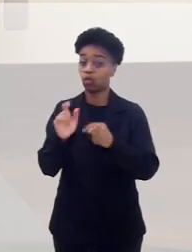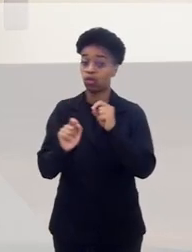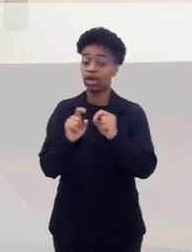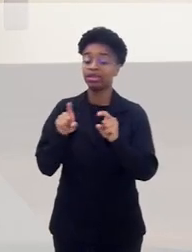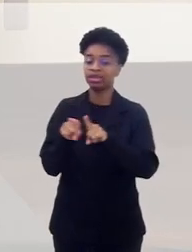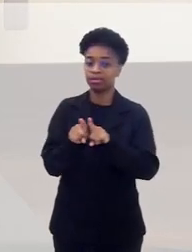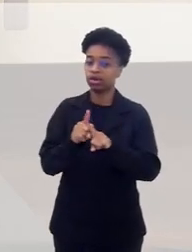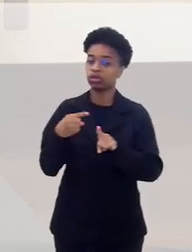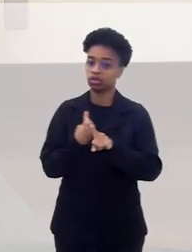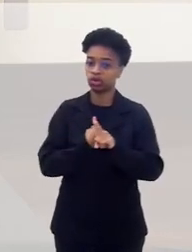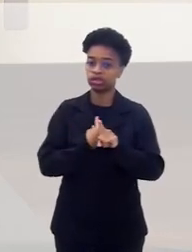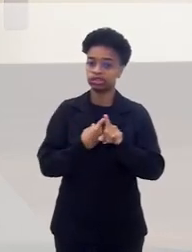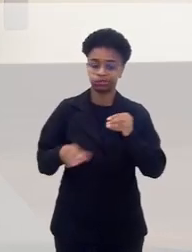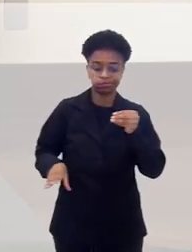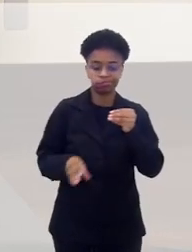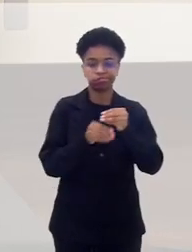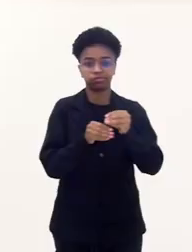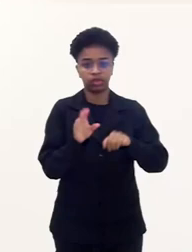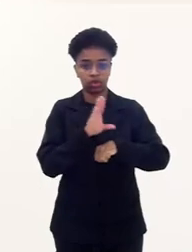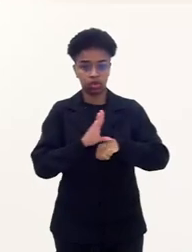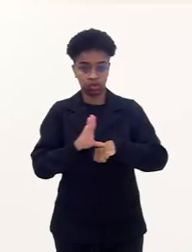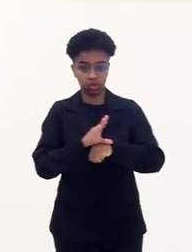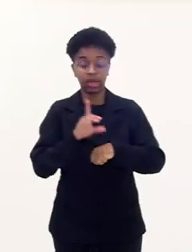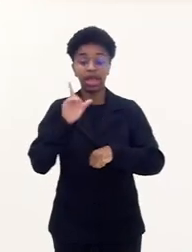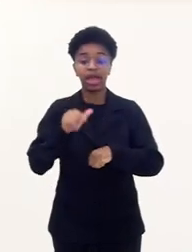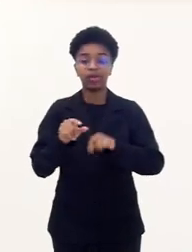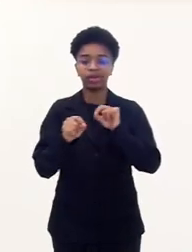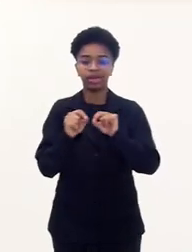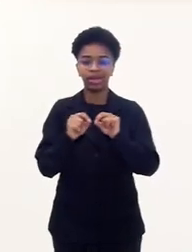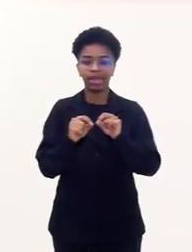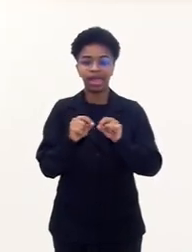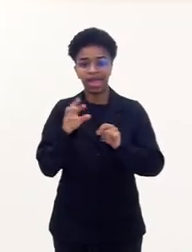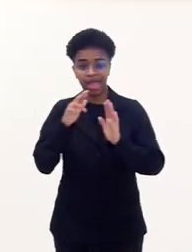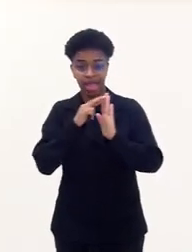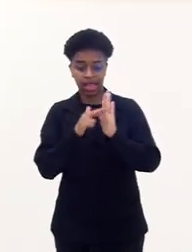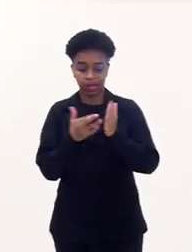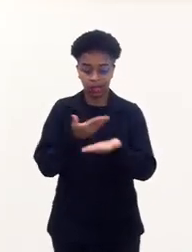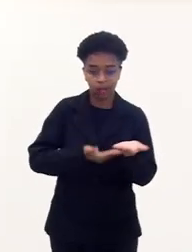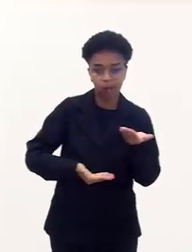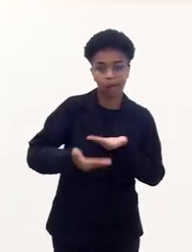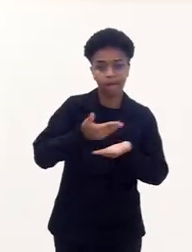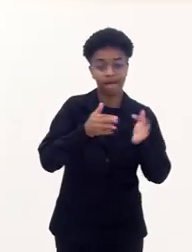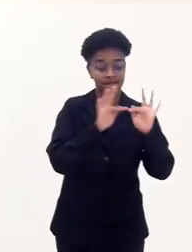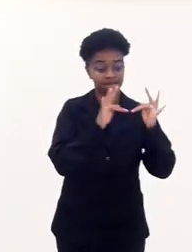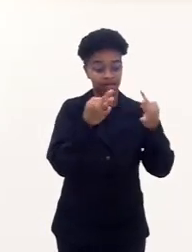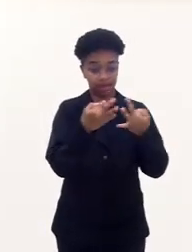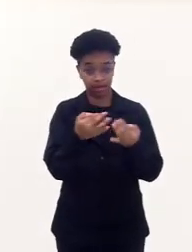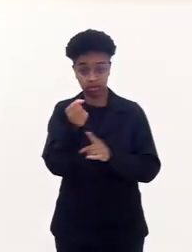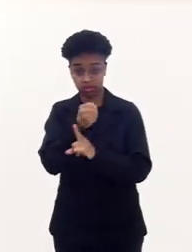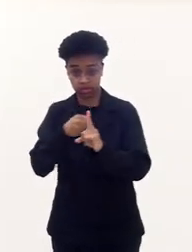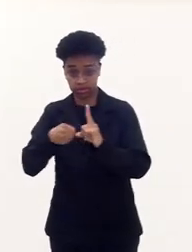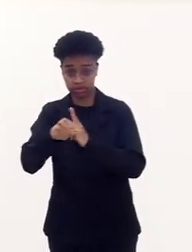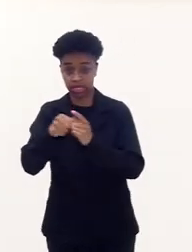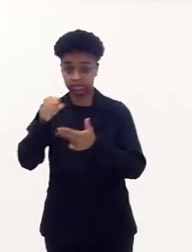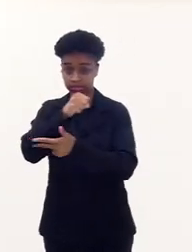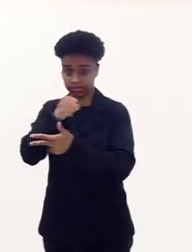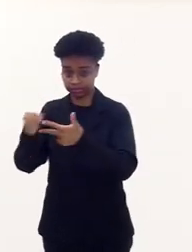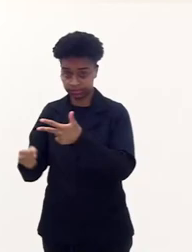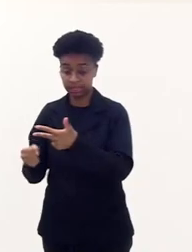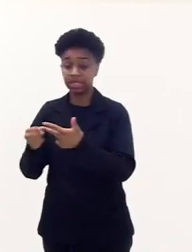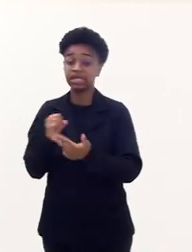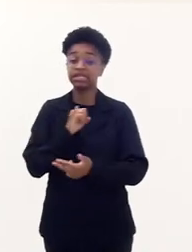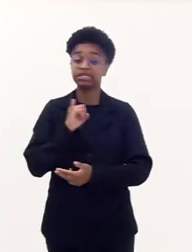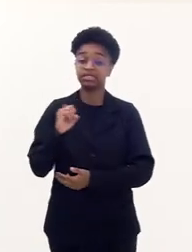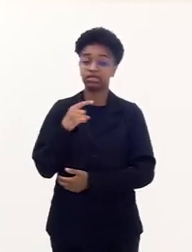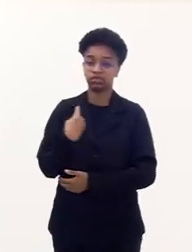e que nós regulamentamos na nossa Constituição que é o princípio de cooperação família sociedade poder público quando a gente